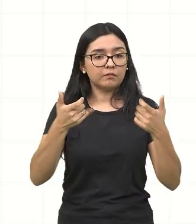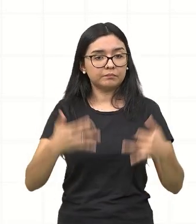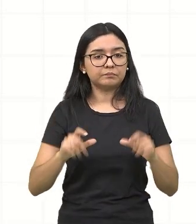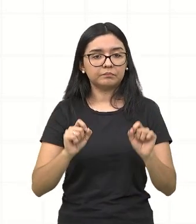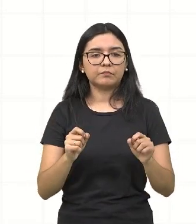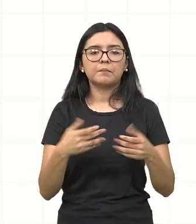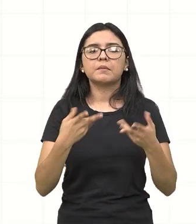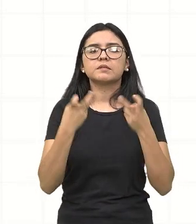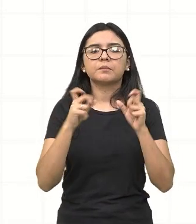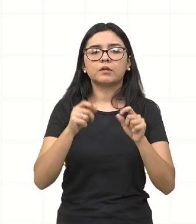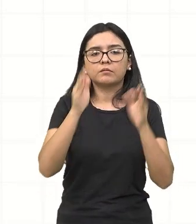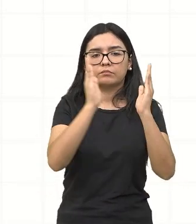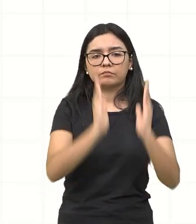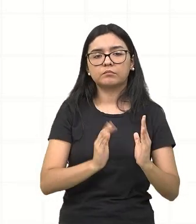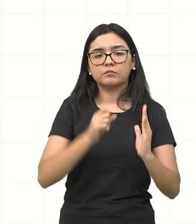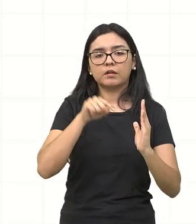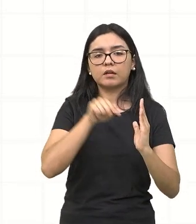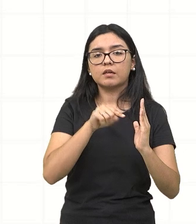no sábado,